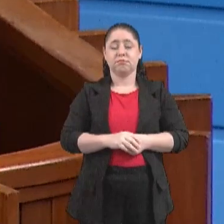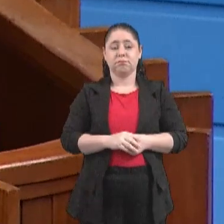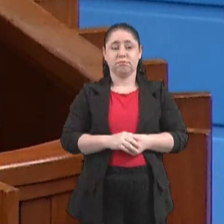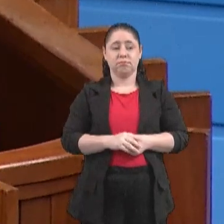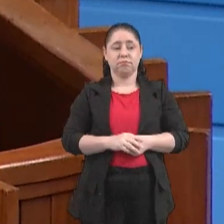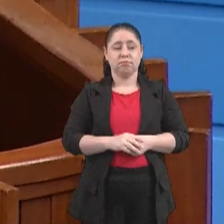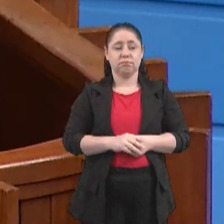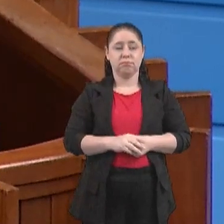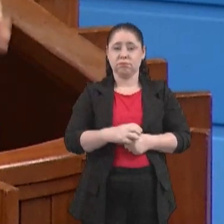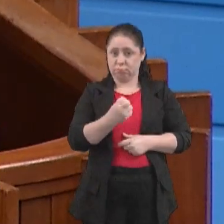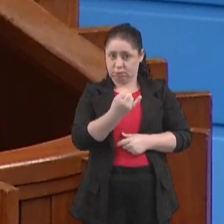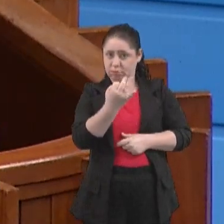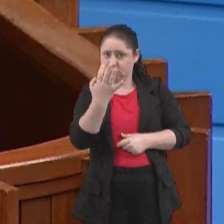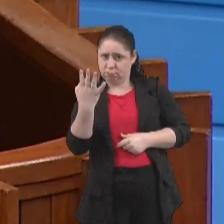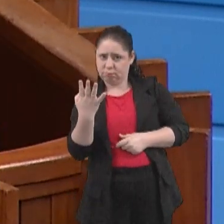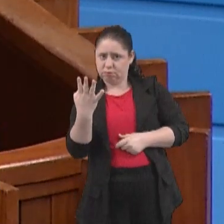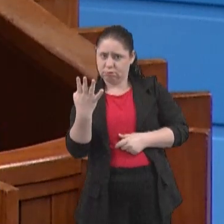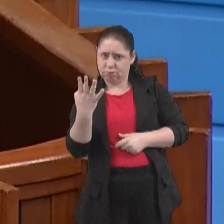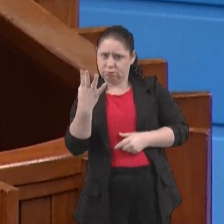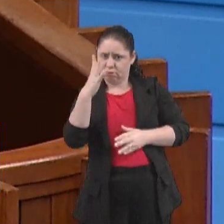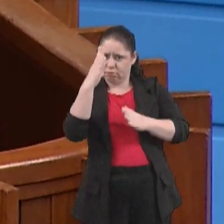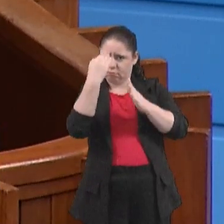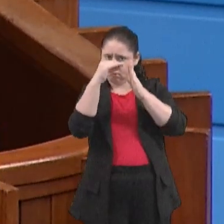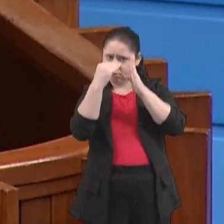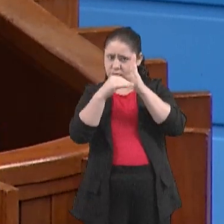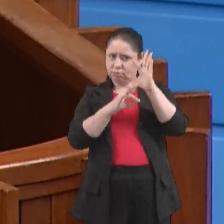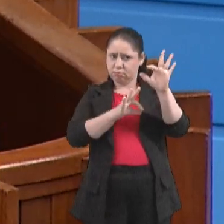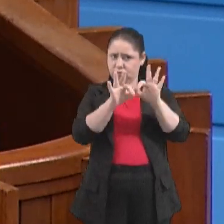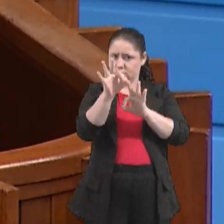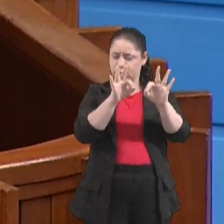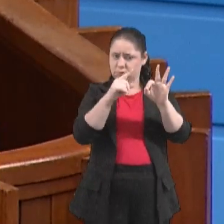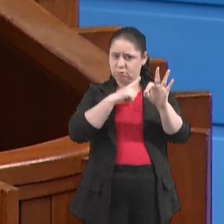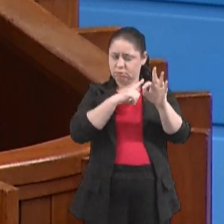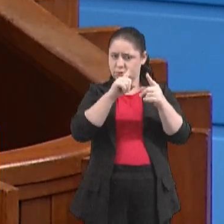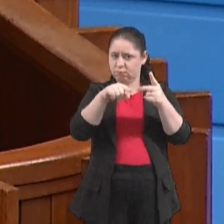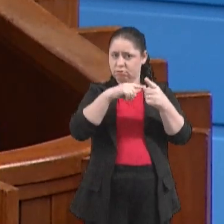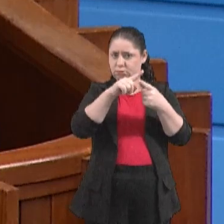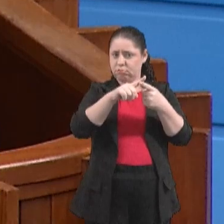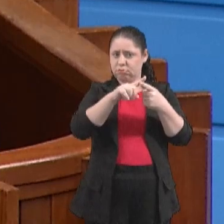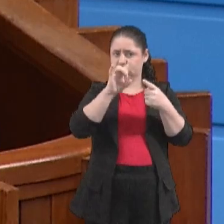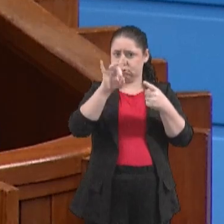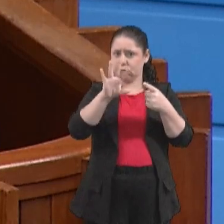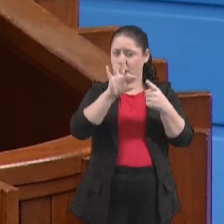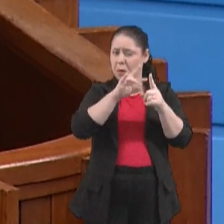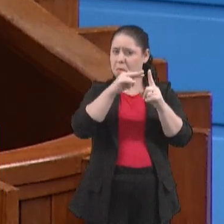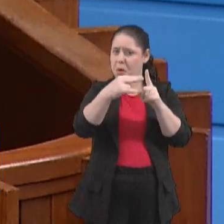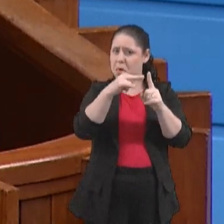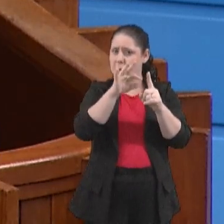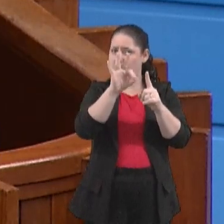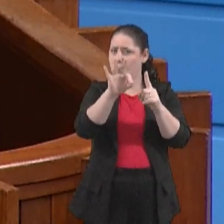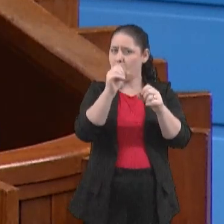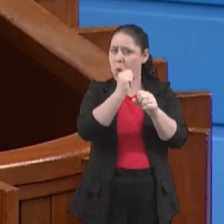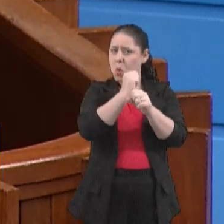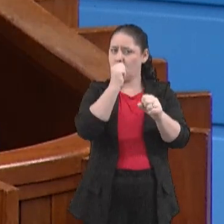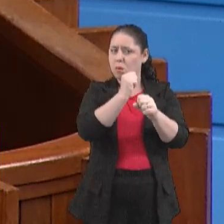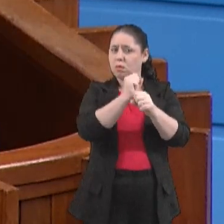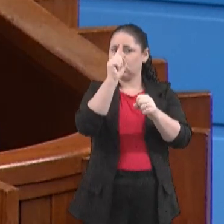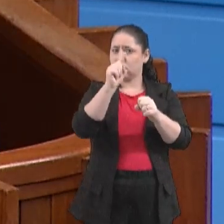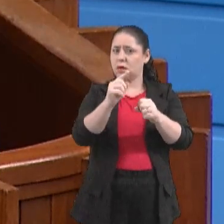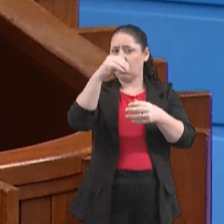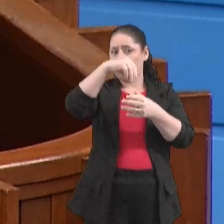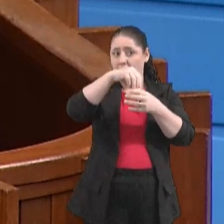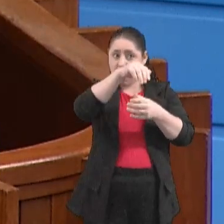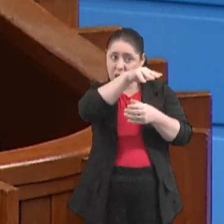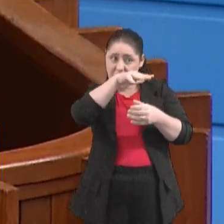guardem esses números. Está em andamento, tem a perspectiva de ser construída